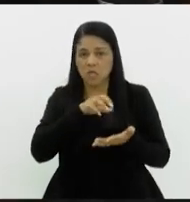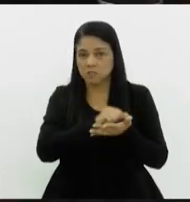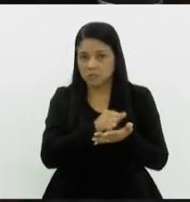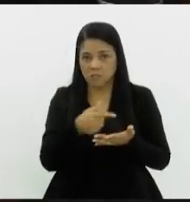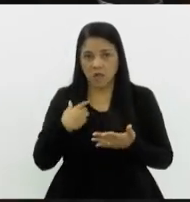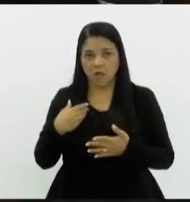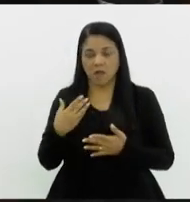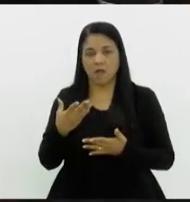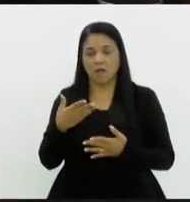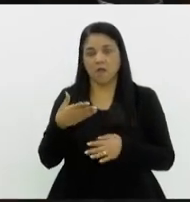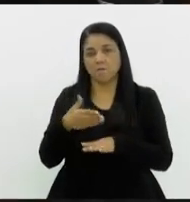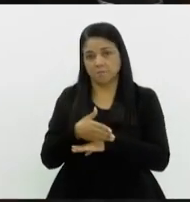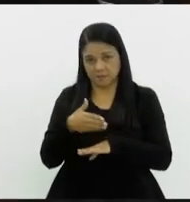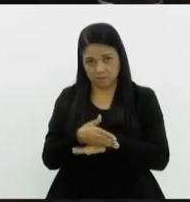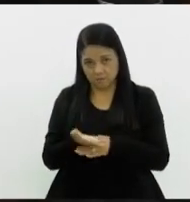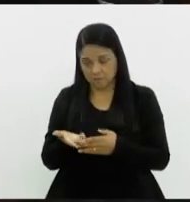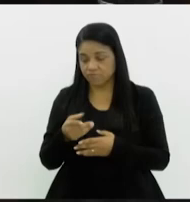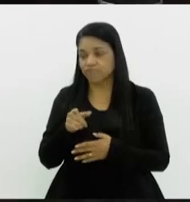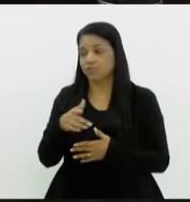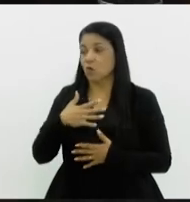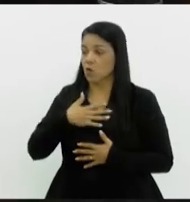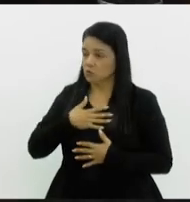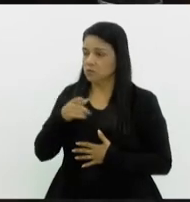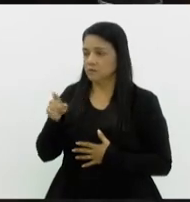que os senhores aí